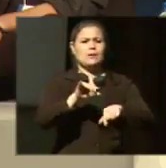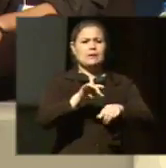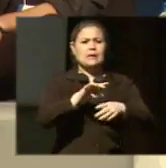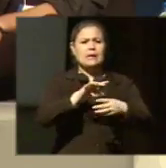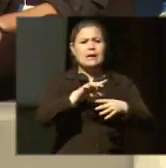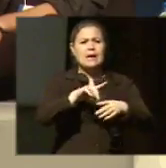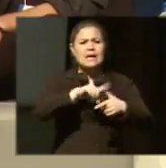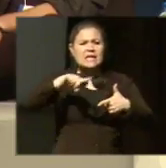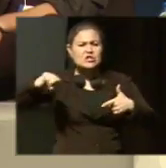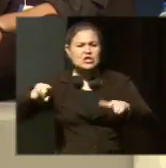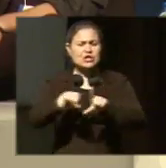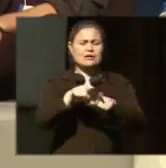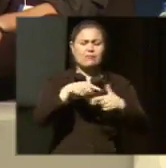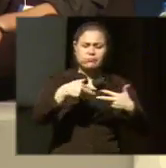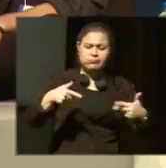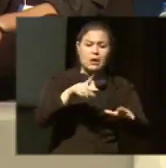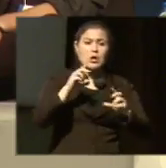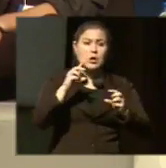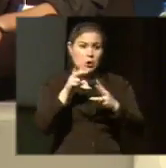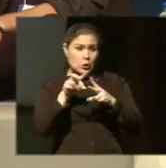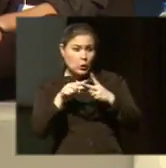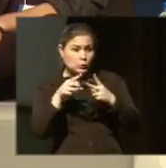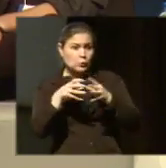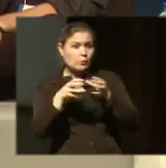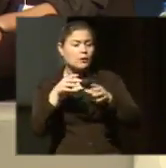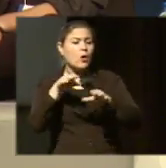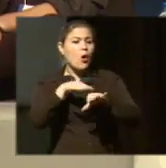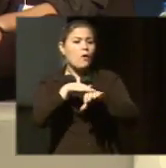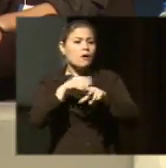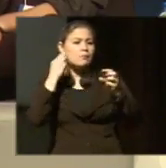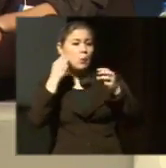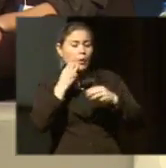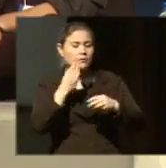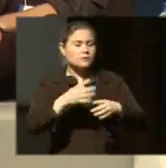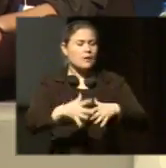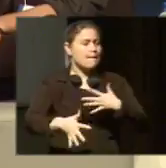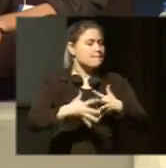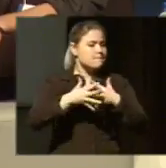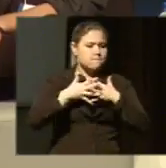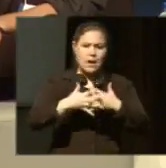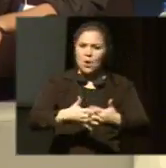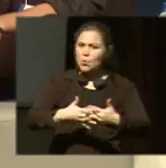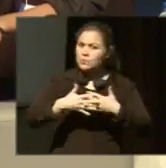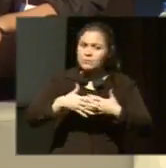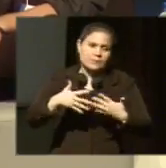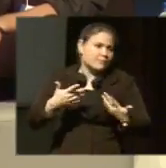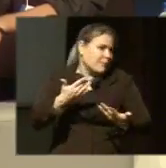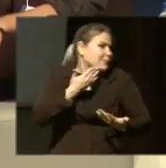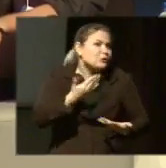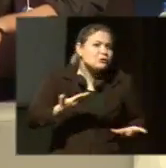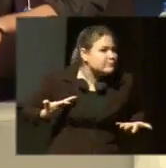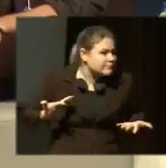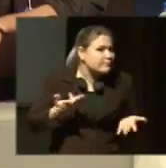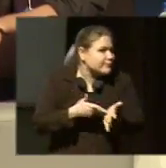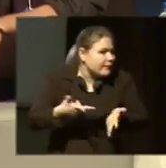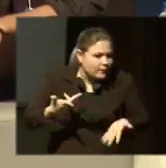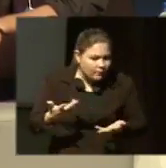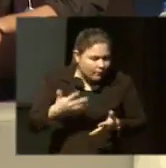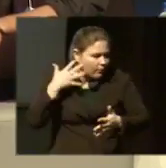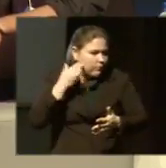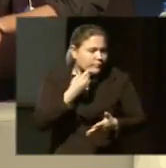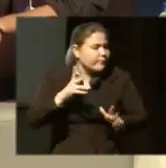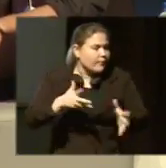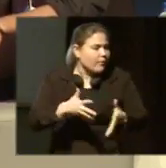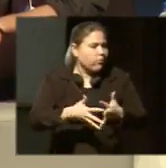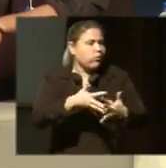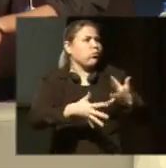outros dois grupos conversam pelo WhatsApp para definir isso. É uma bagunça. Está pedindo para dar bagunça. Daí o meu avô, continuando a